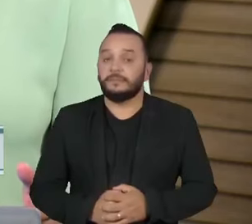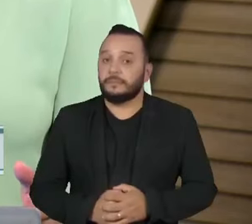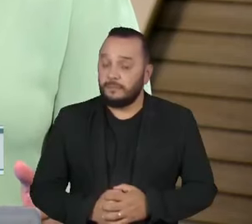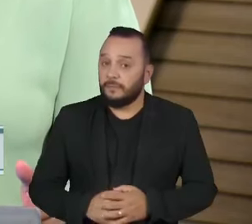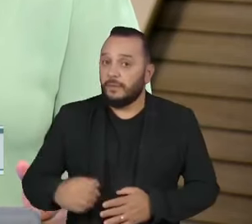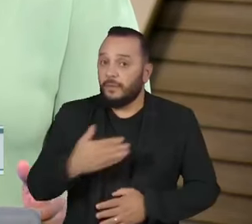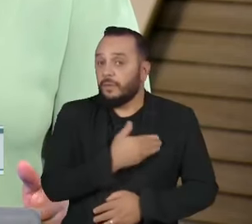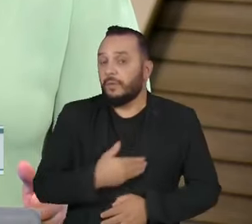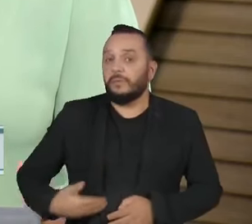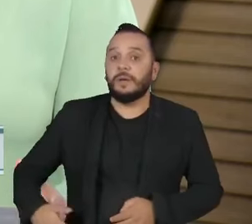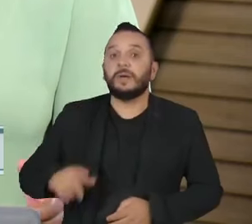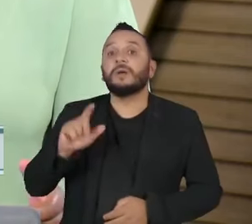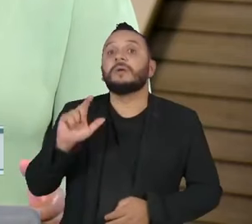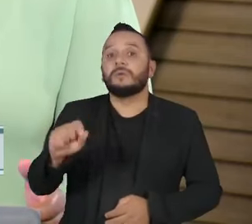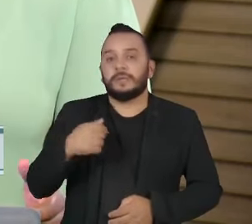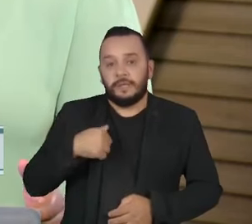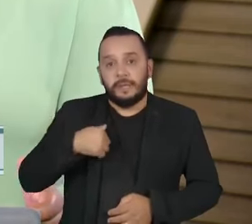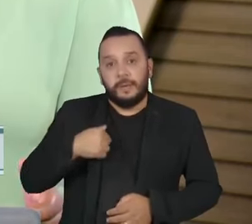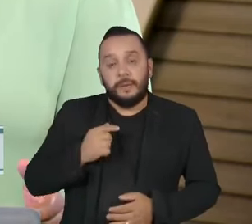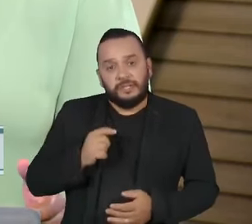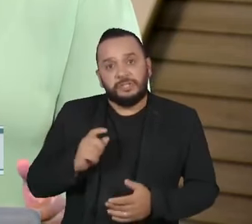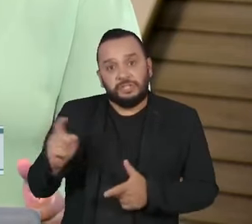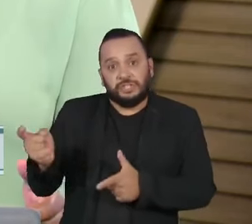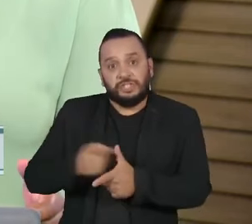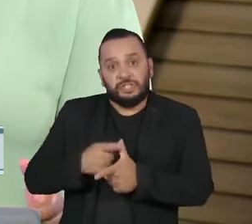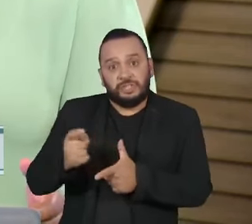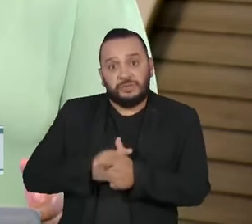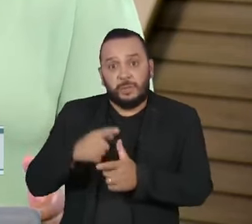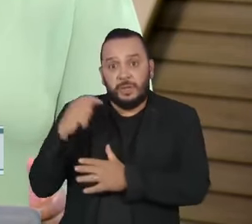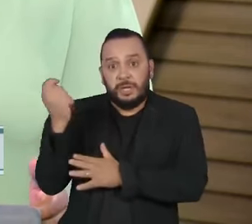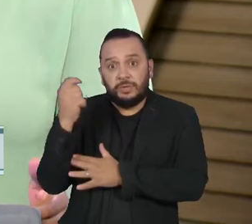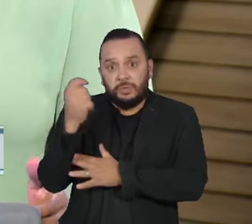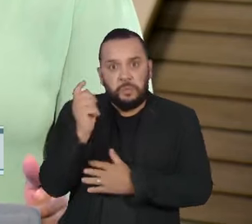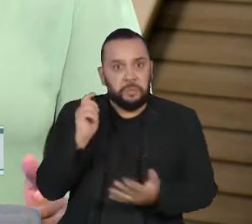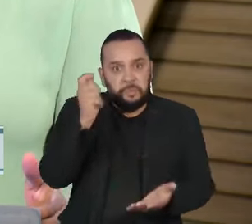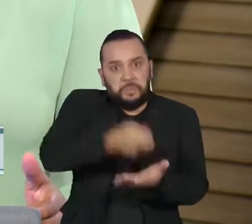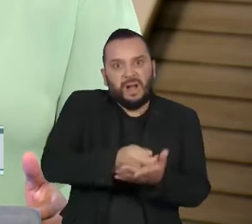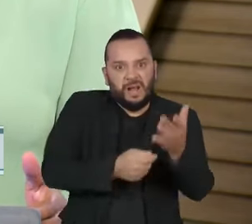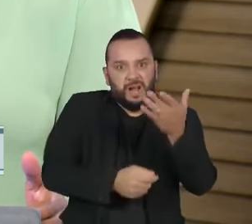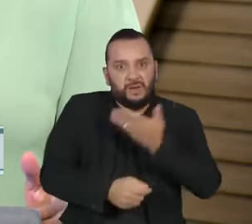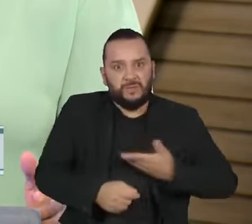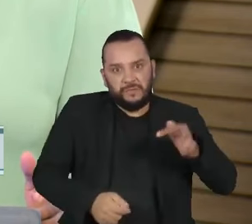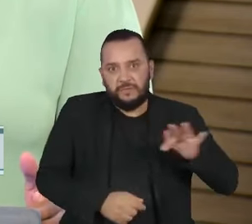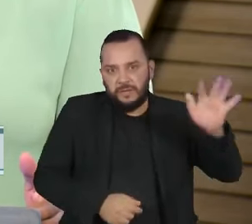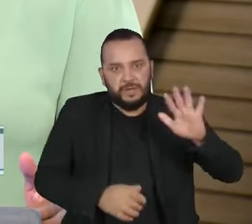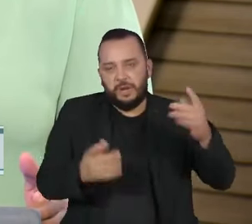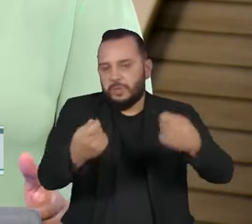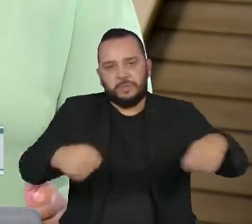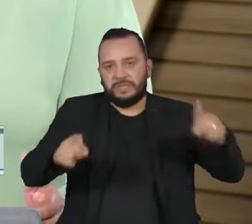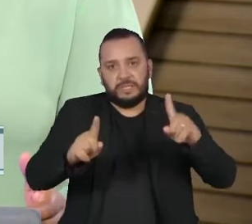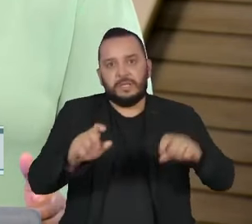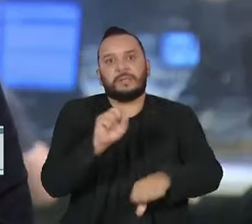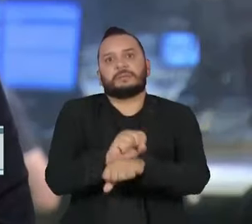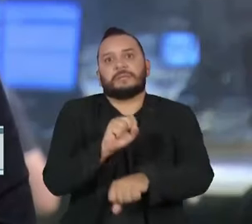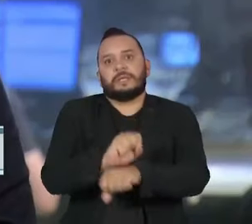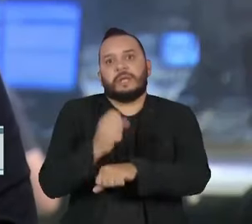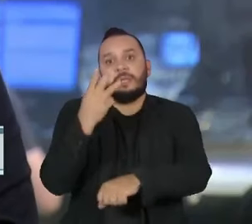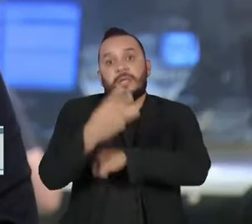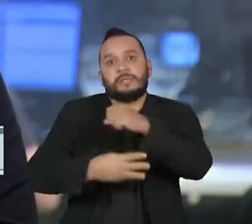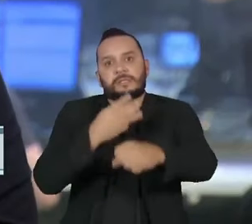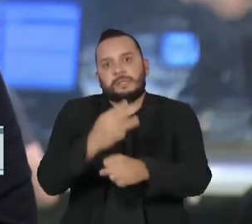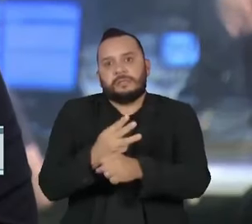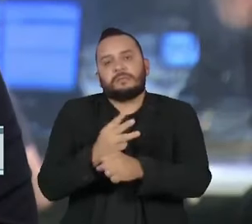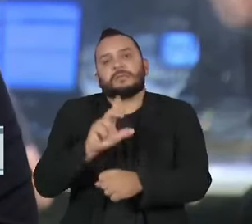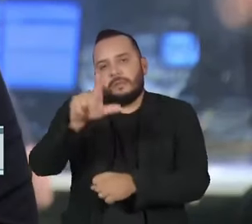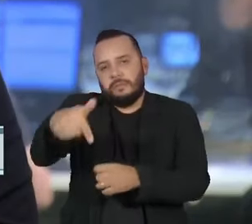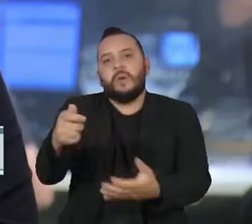o governo vai suspender o pagamento da dívida do Rio Grande do Sul com a união e zerar os juros por 3 anos